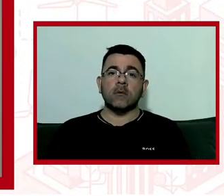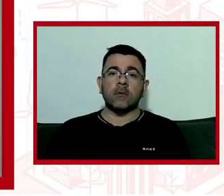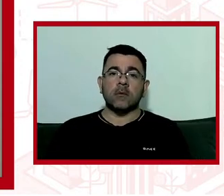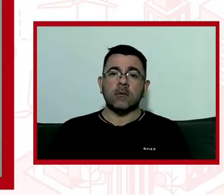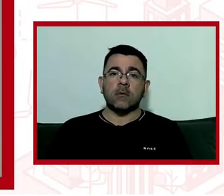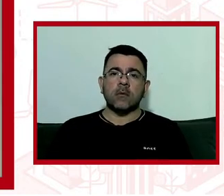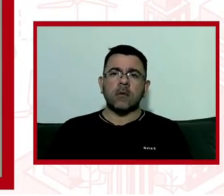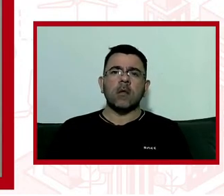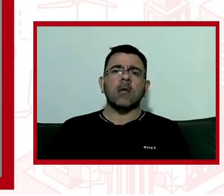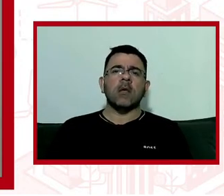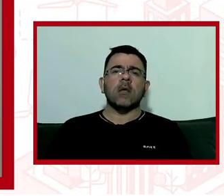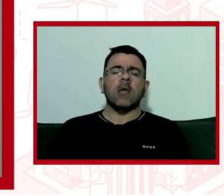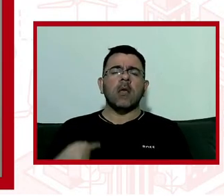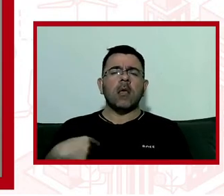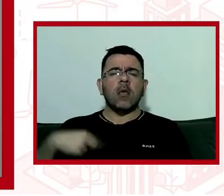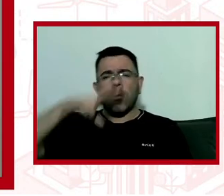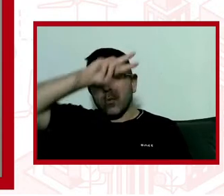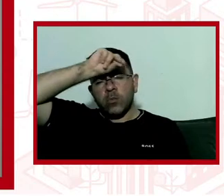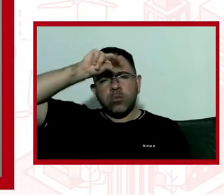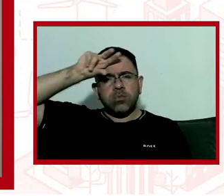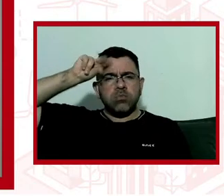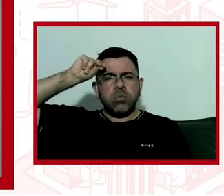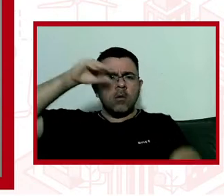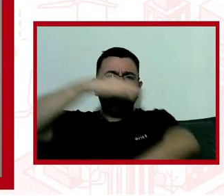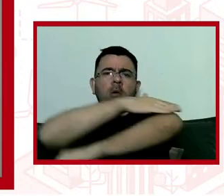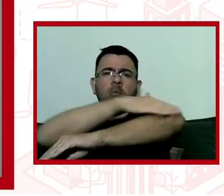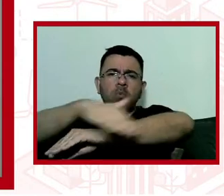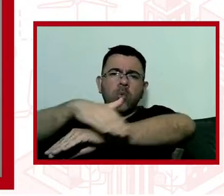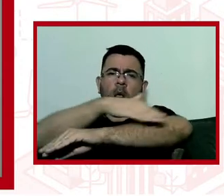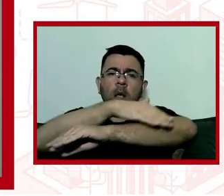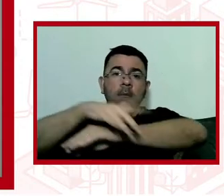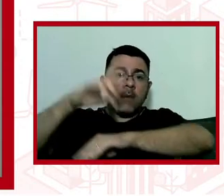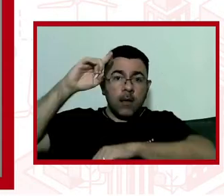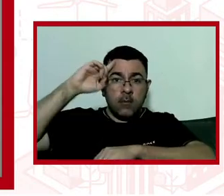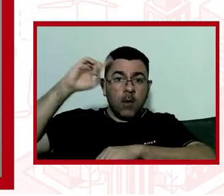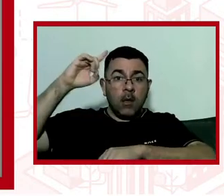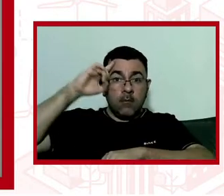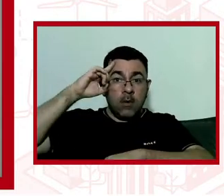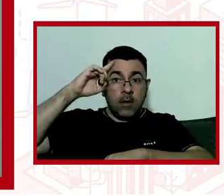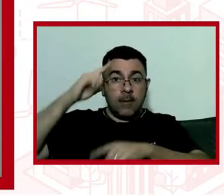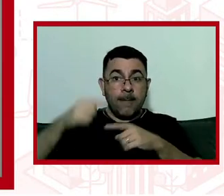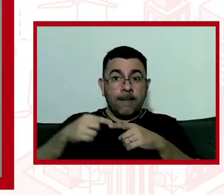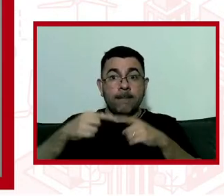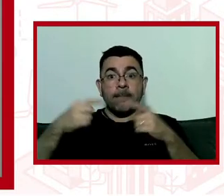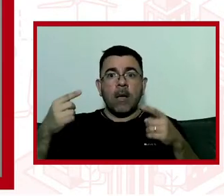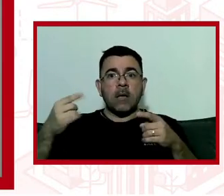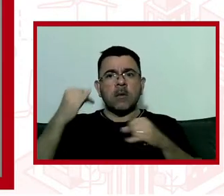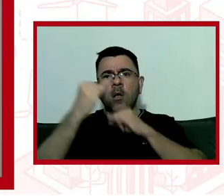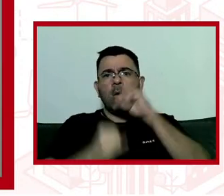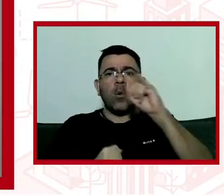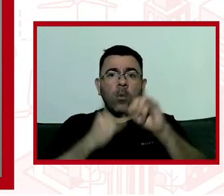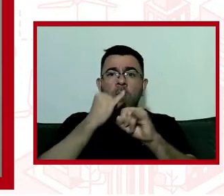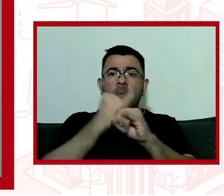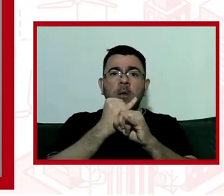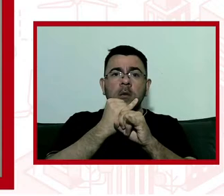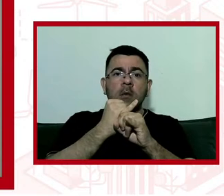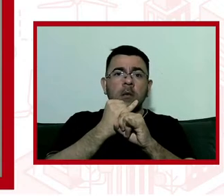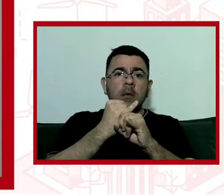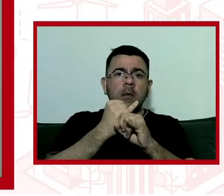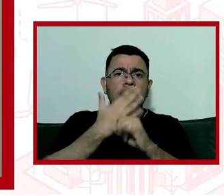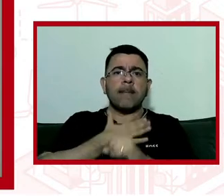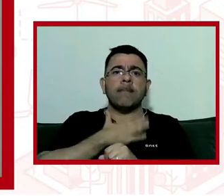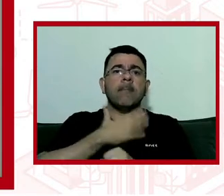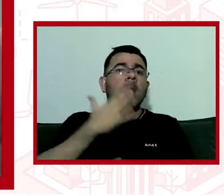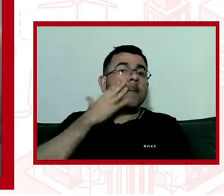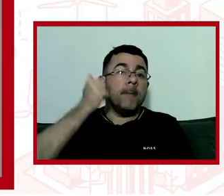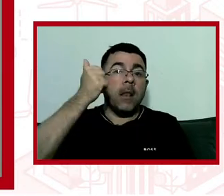eu tô todo dia na rua agora não existe governo eu acho que no Brasil mais digital do que o meu mas eu não abro mão de todo dia tá na rua